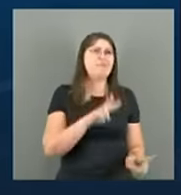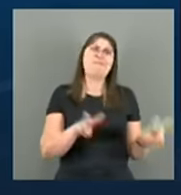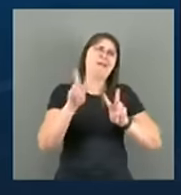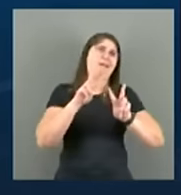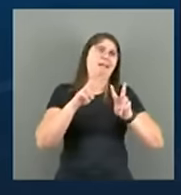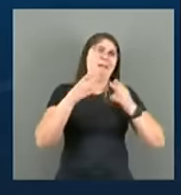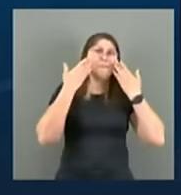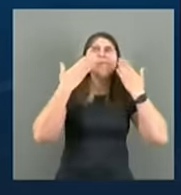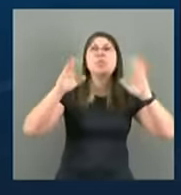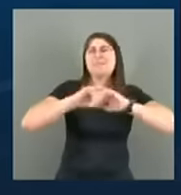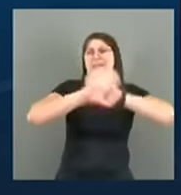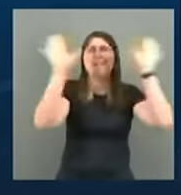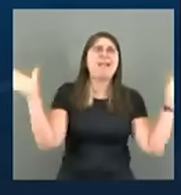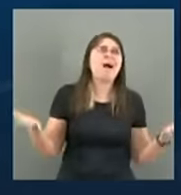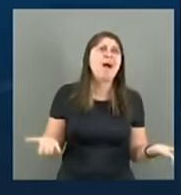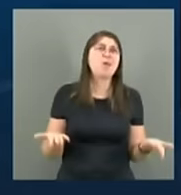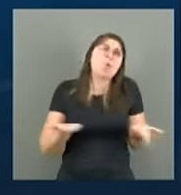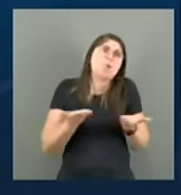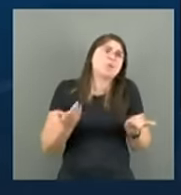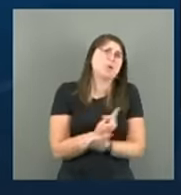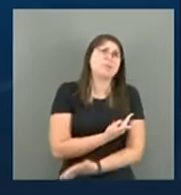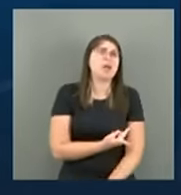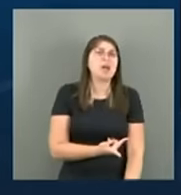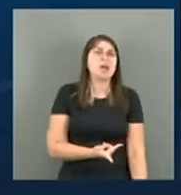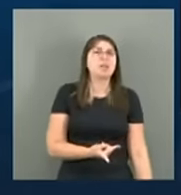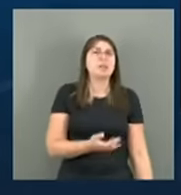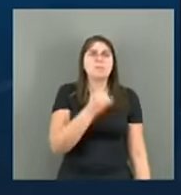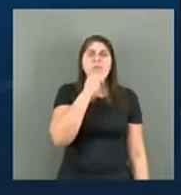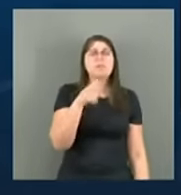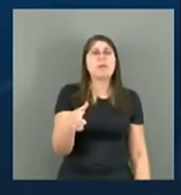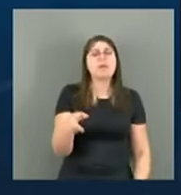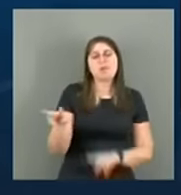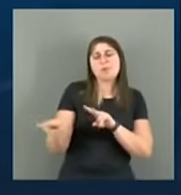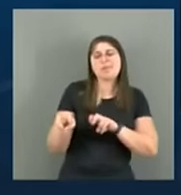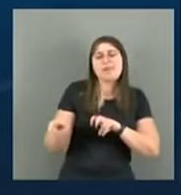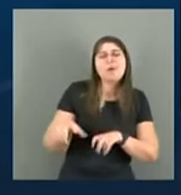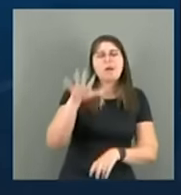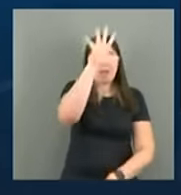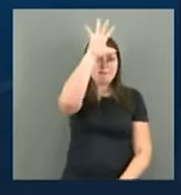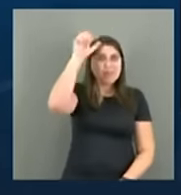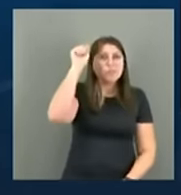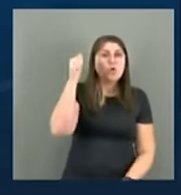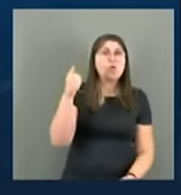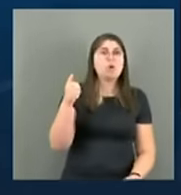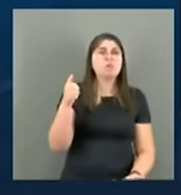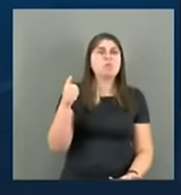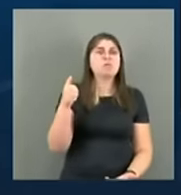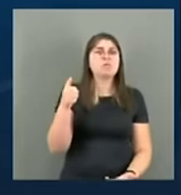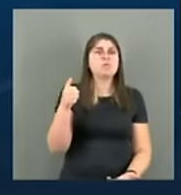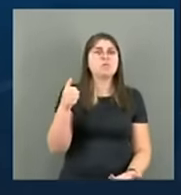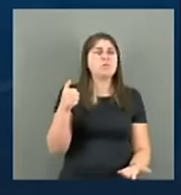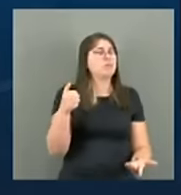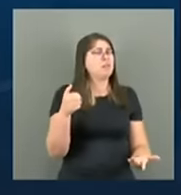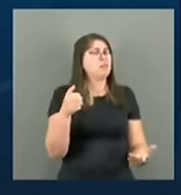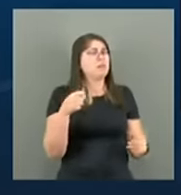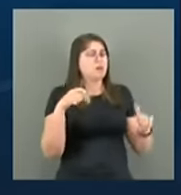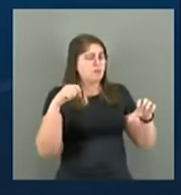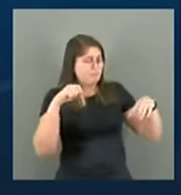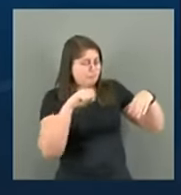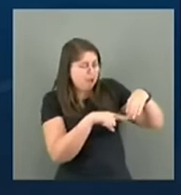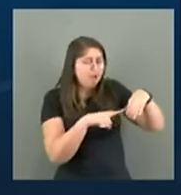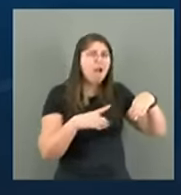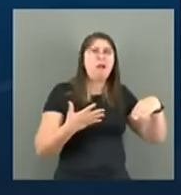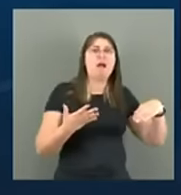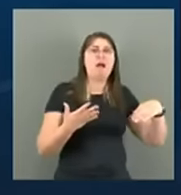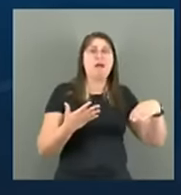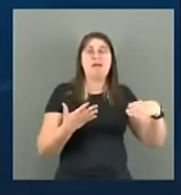É tão escancarado o que tá acontecendo hoje. Você não tá vendo aí nos interiores aí, Amazonas, o jogador jogando a bola para dentro do gol, o outro. Tá